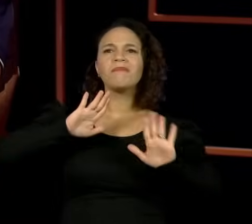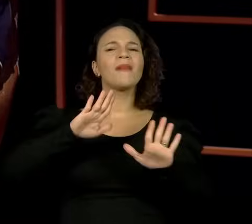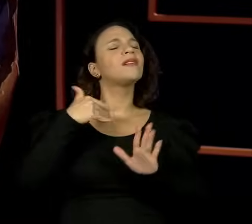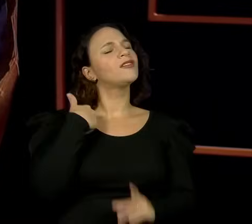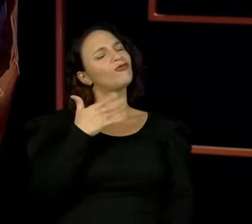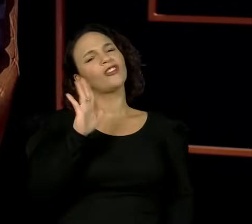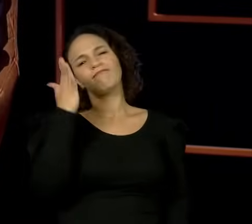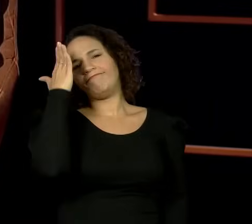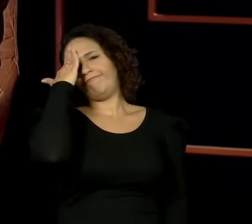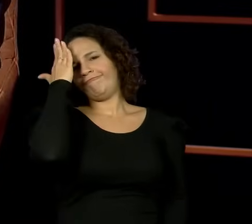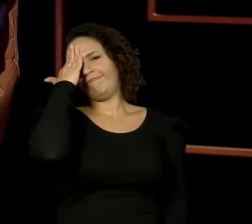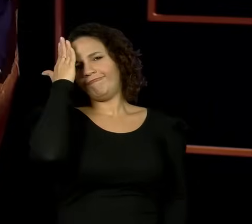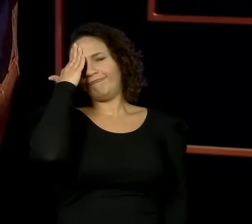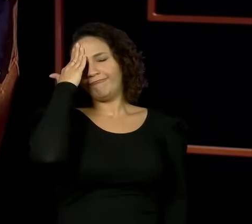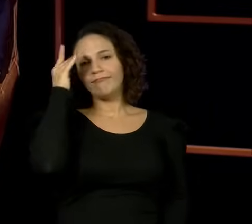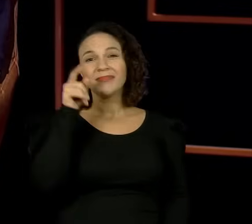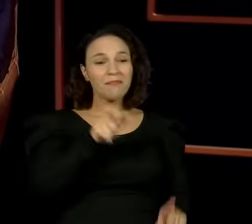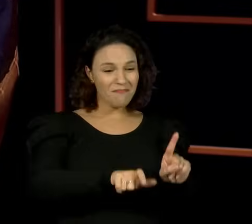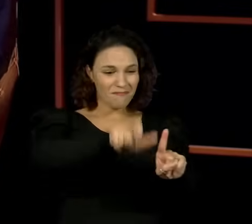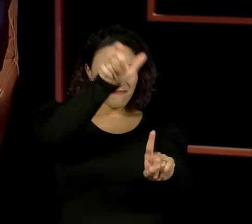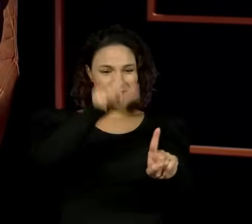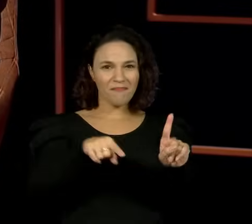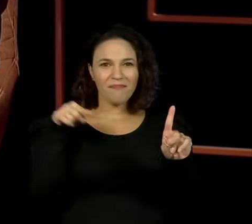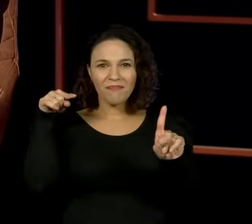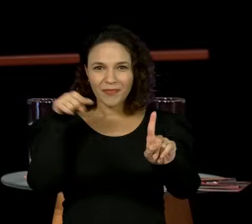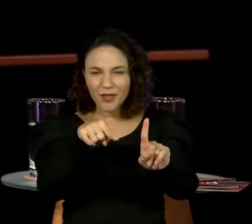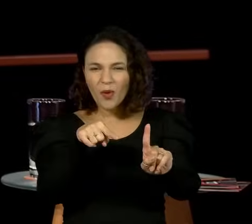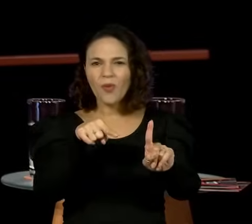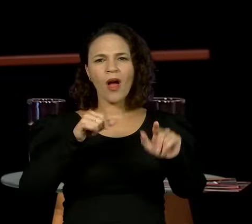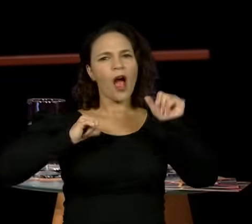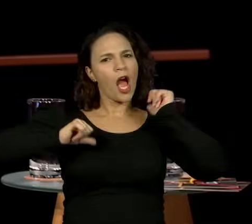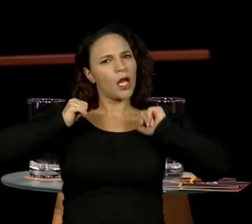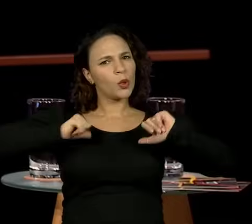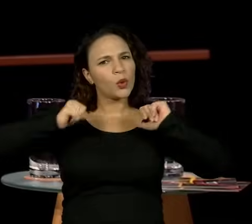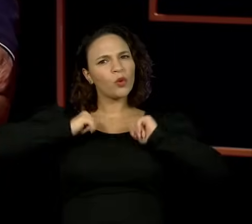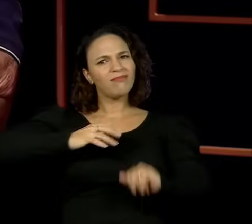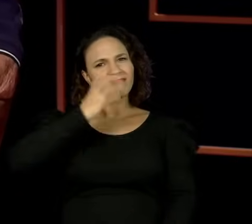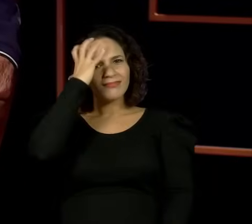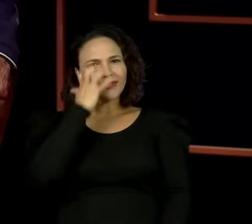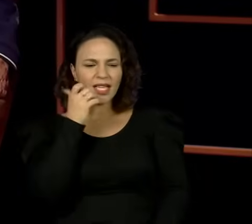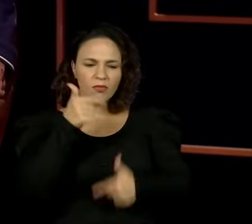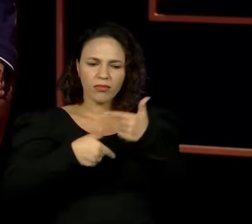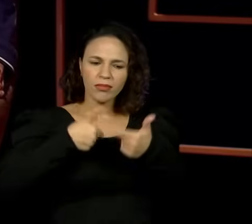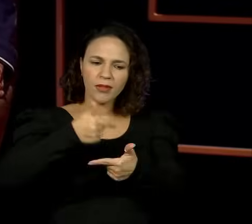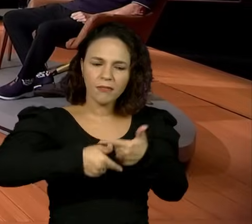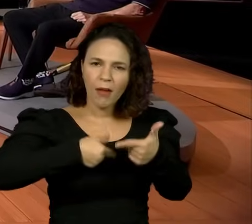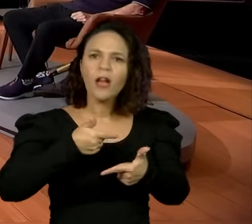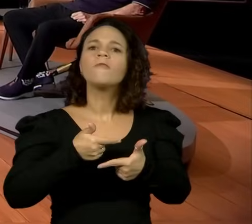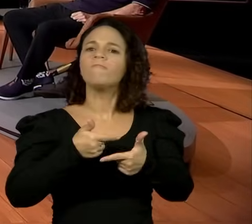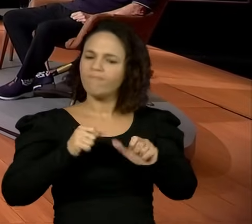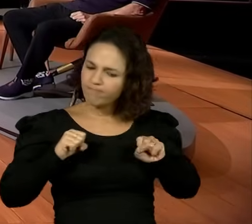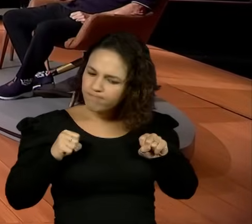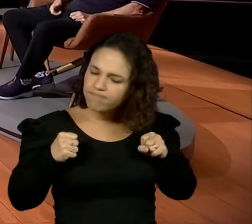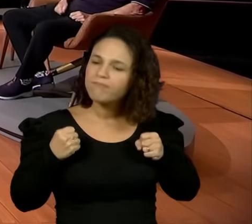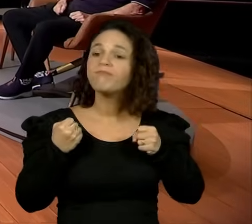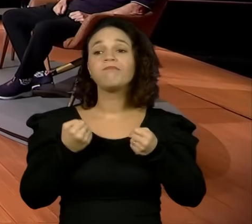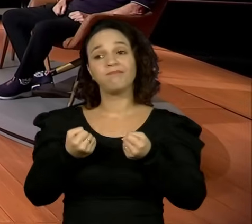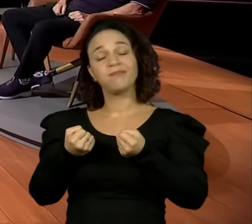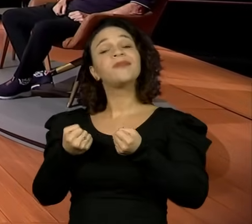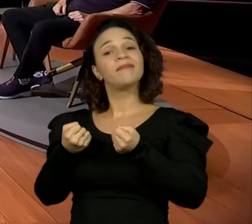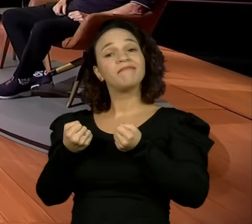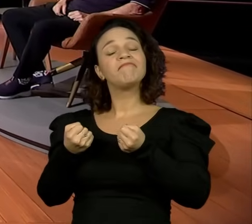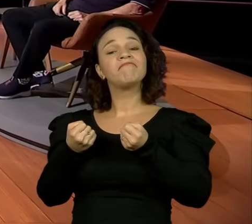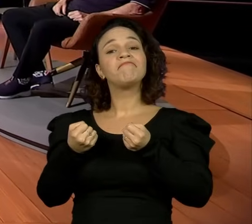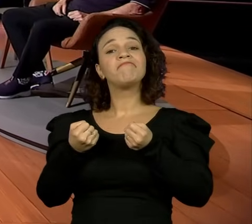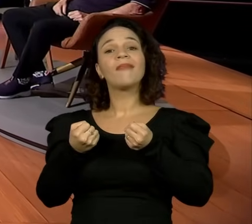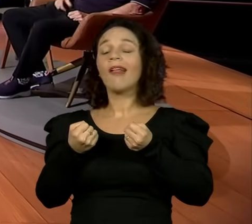que era a fé do intérprete, que era a seriedade do trabalho. E isto fez com